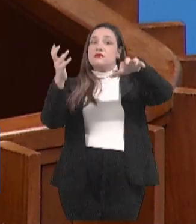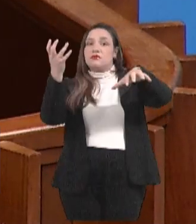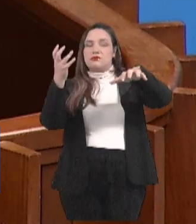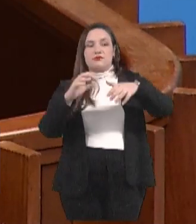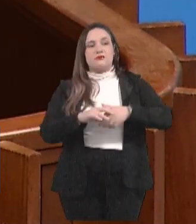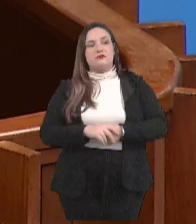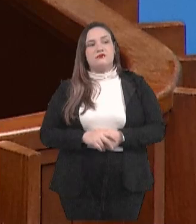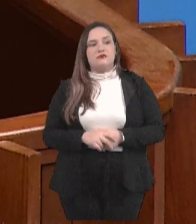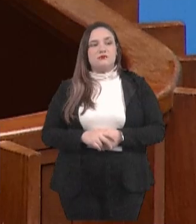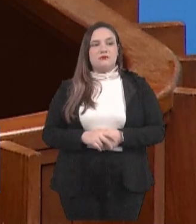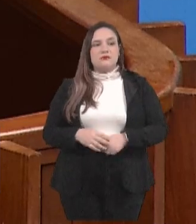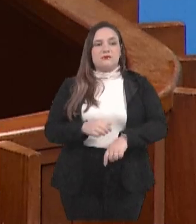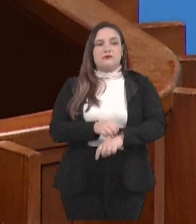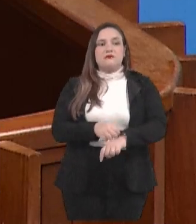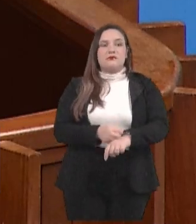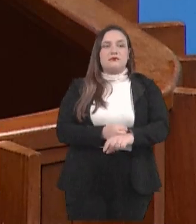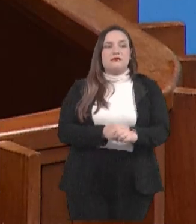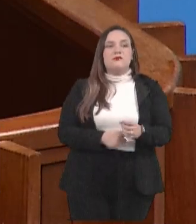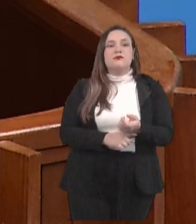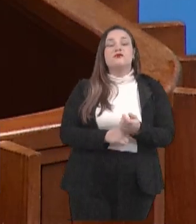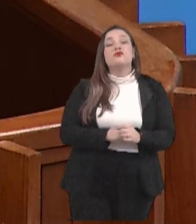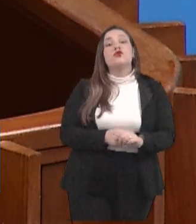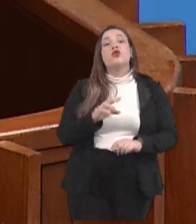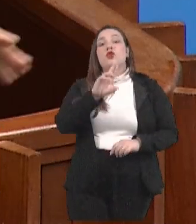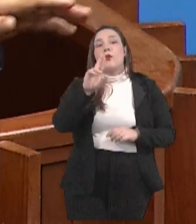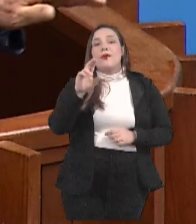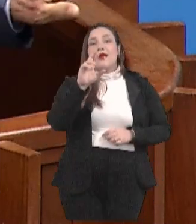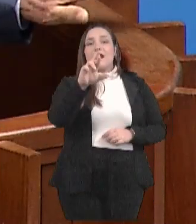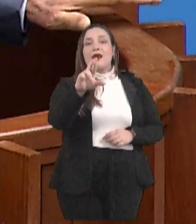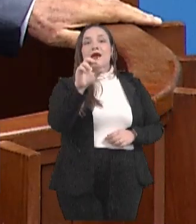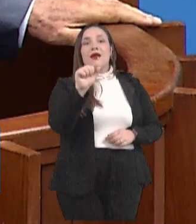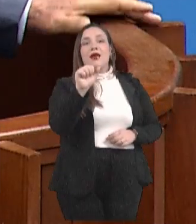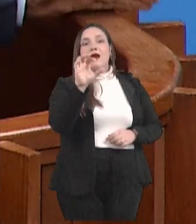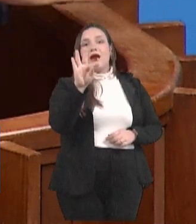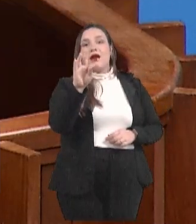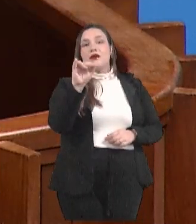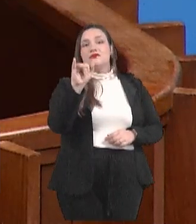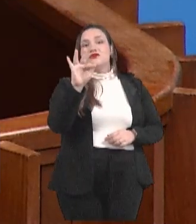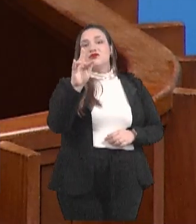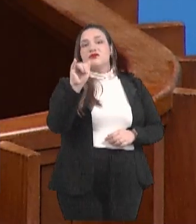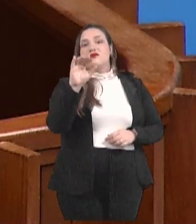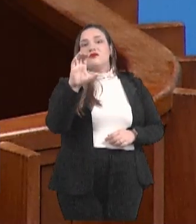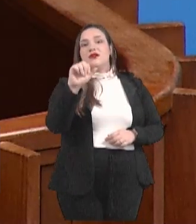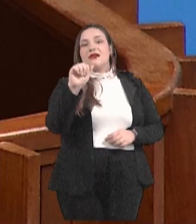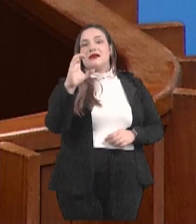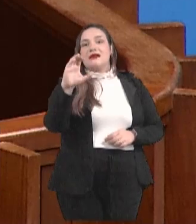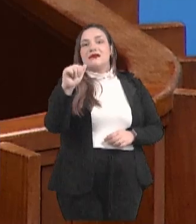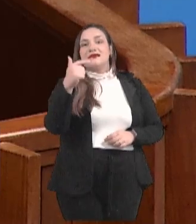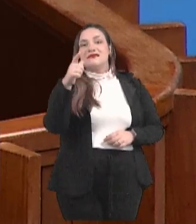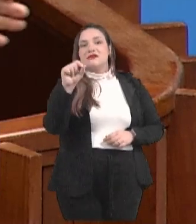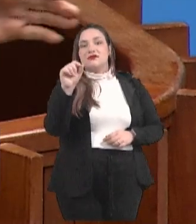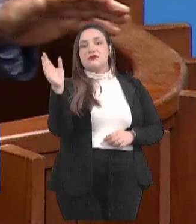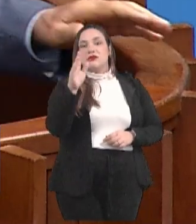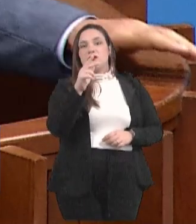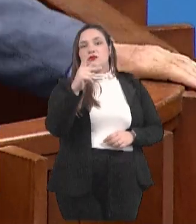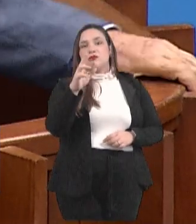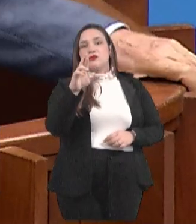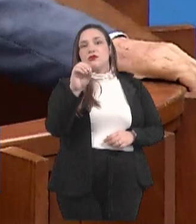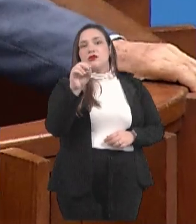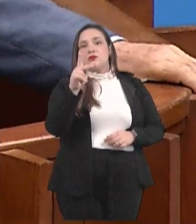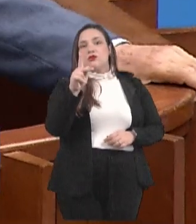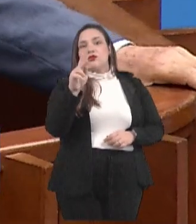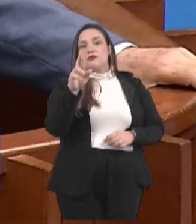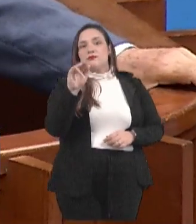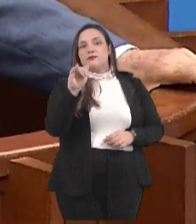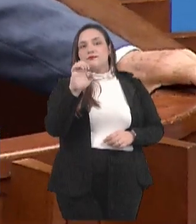sobre ratificação de propriedade rural. Me estranha muito os legisladores